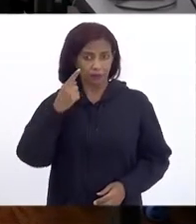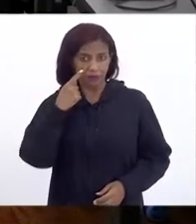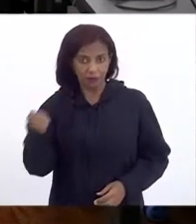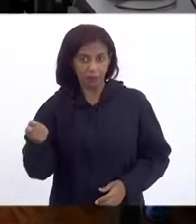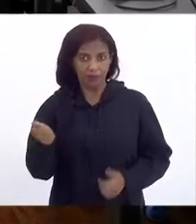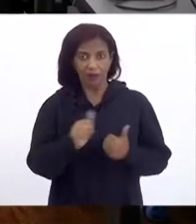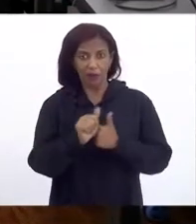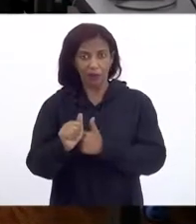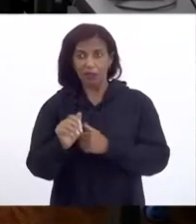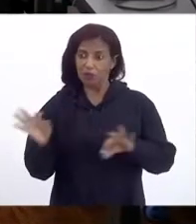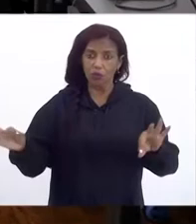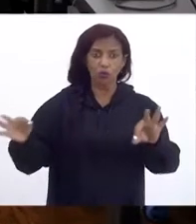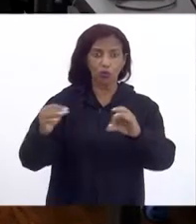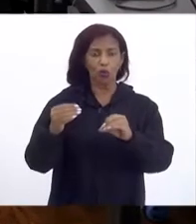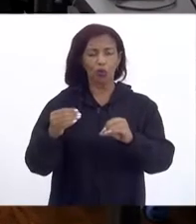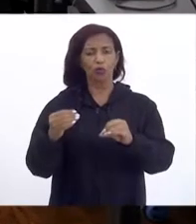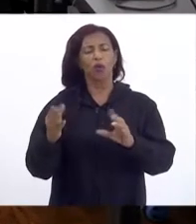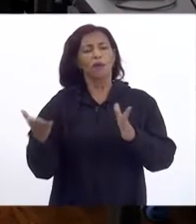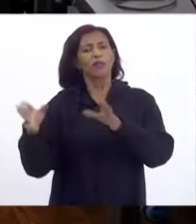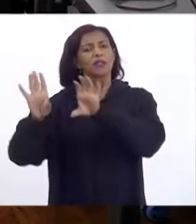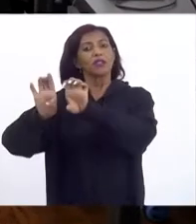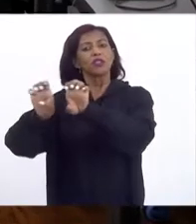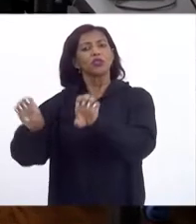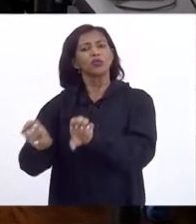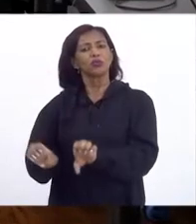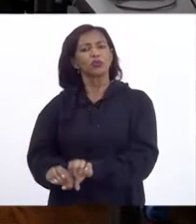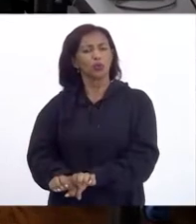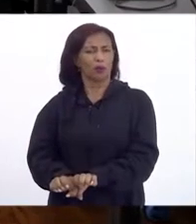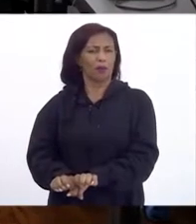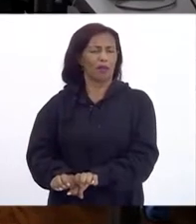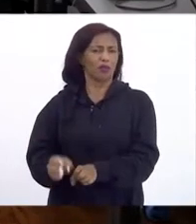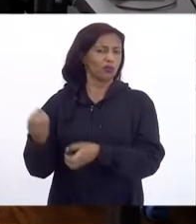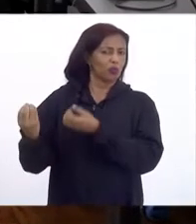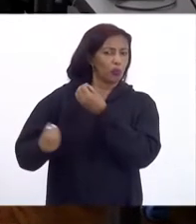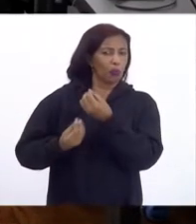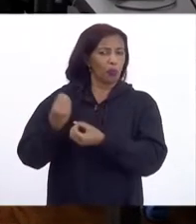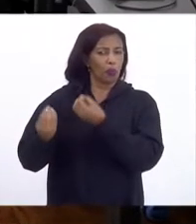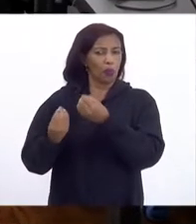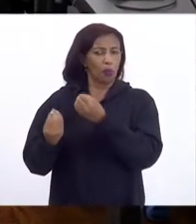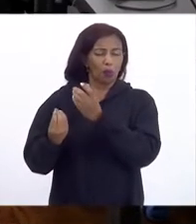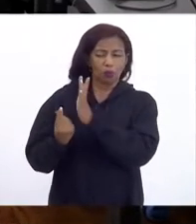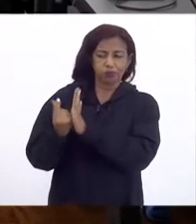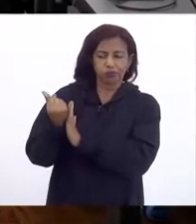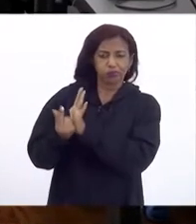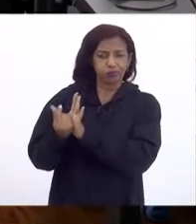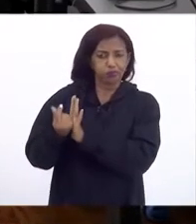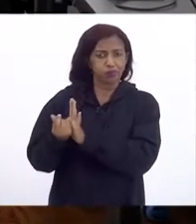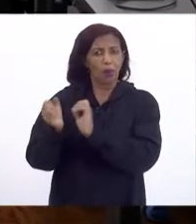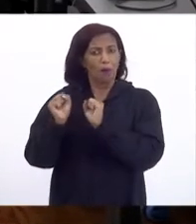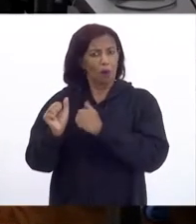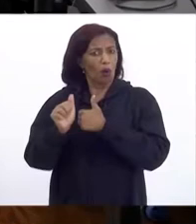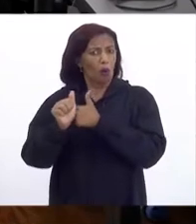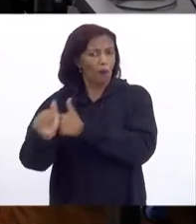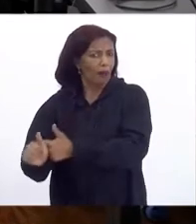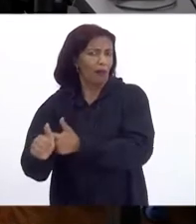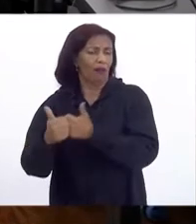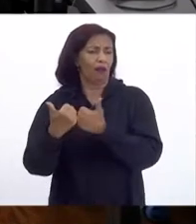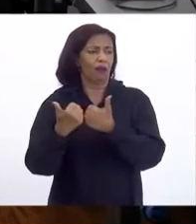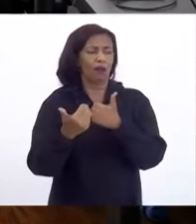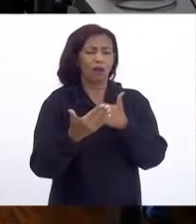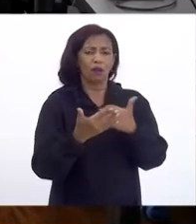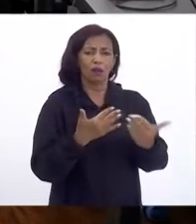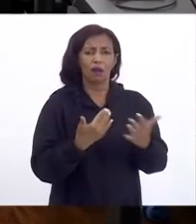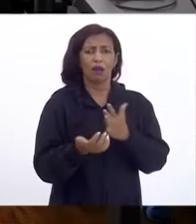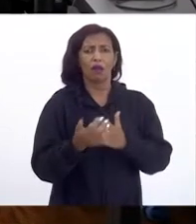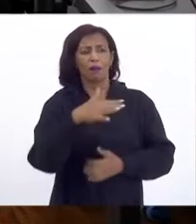Quer dizer, todos vão acompanhar, mas estruturalmente, e como é um item do orçamento, o orçamento também pode acompanhar,